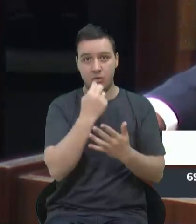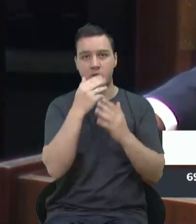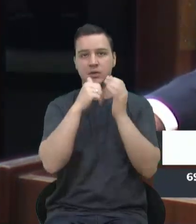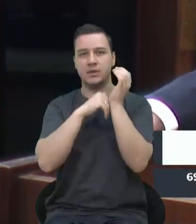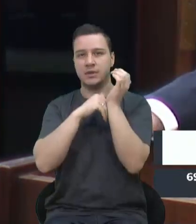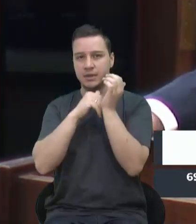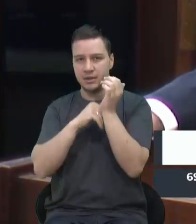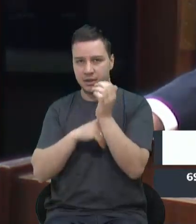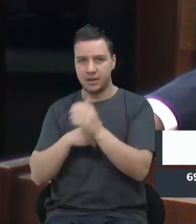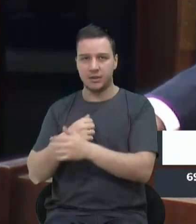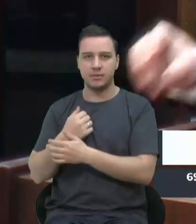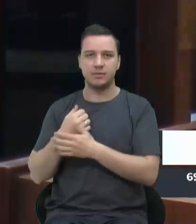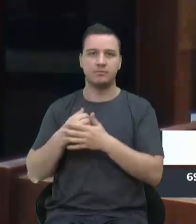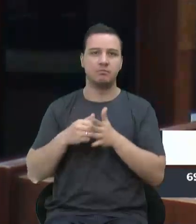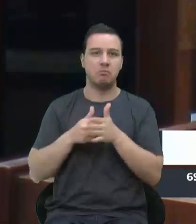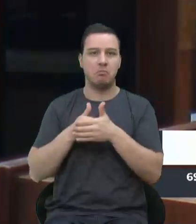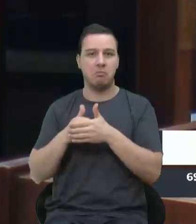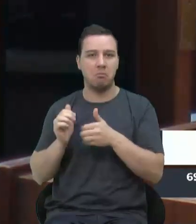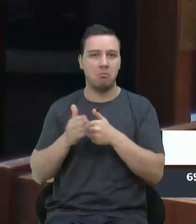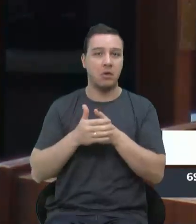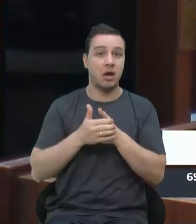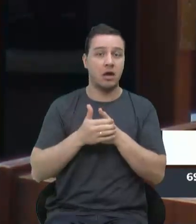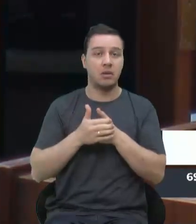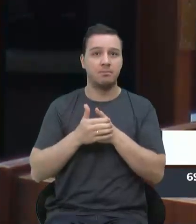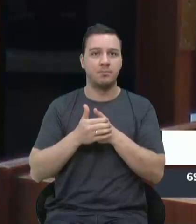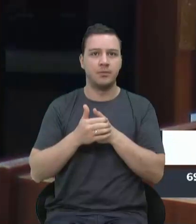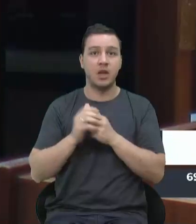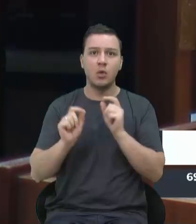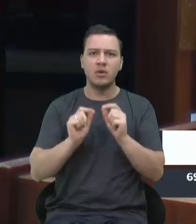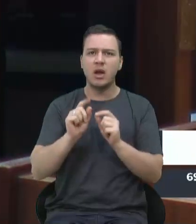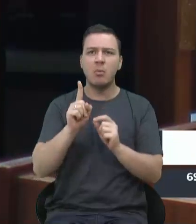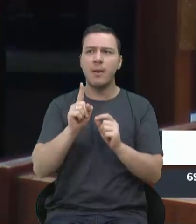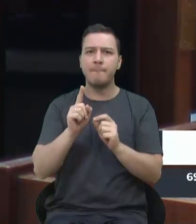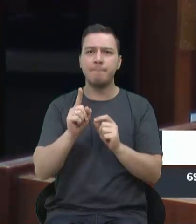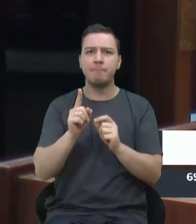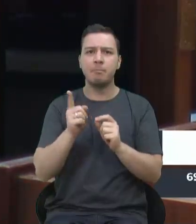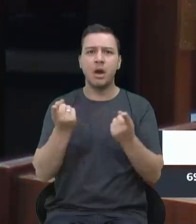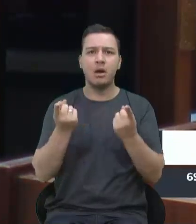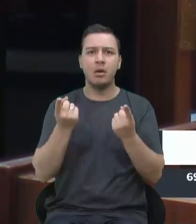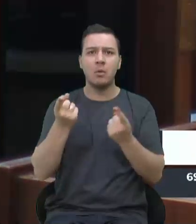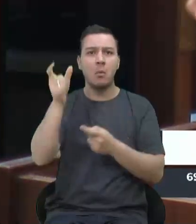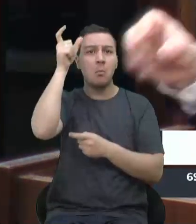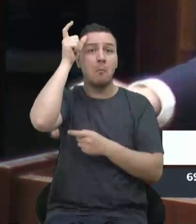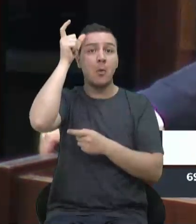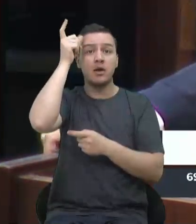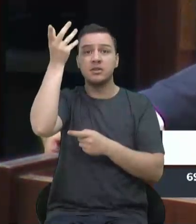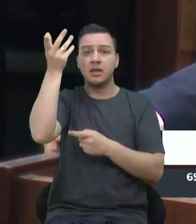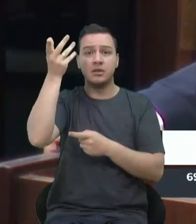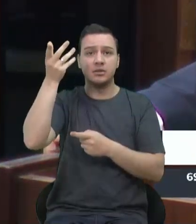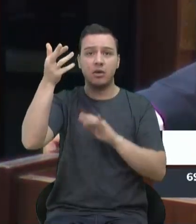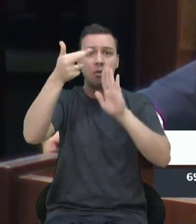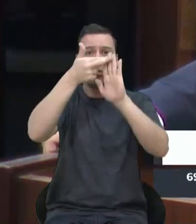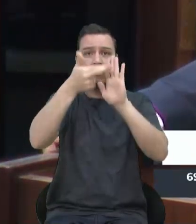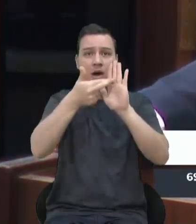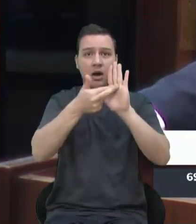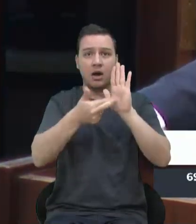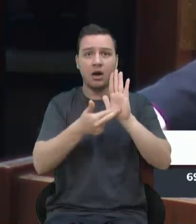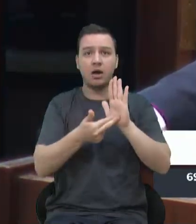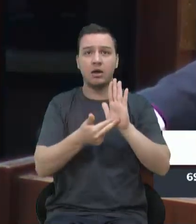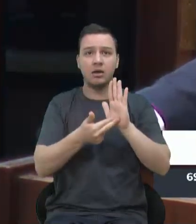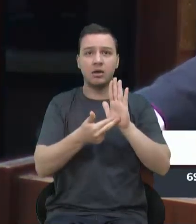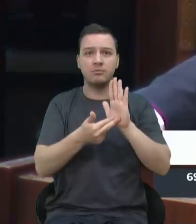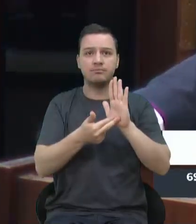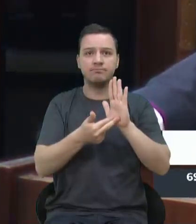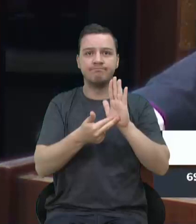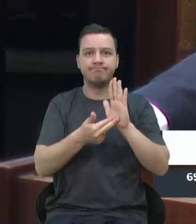utilizaram de uma mera coincidência, de um fato a uma norma, para revogar